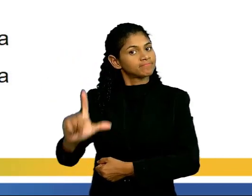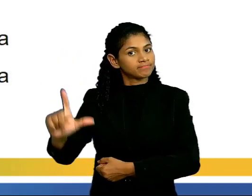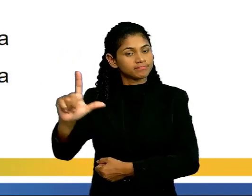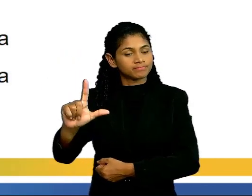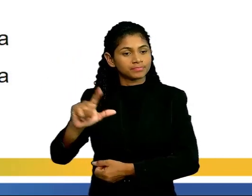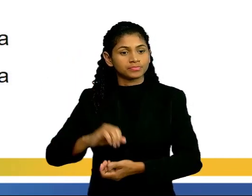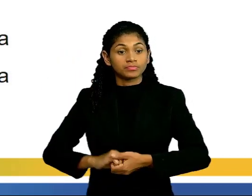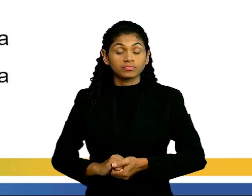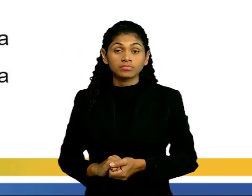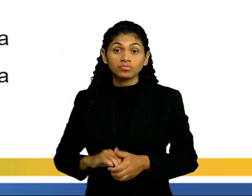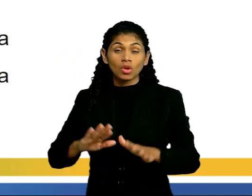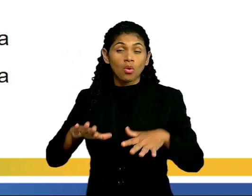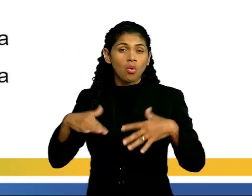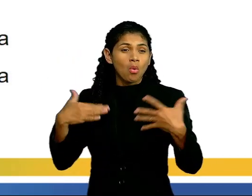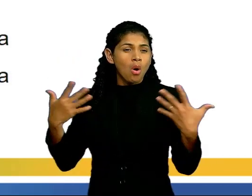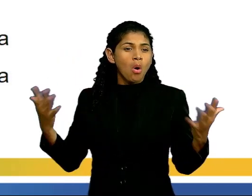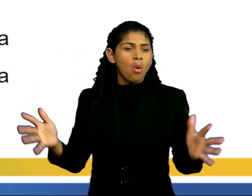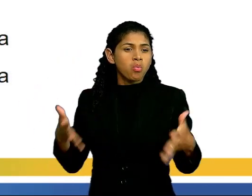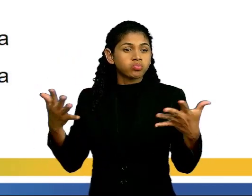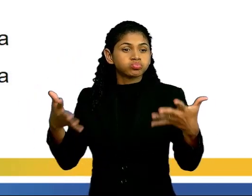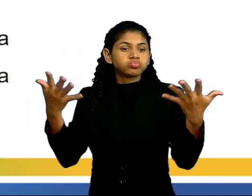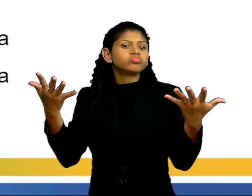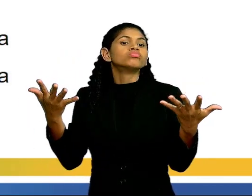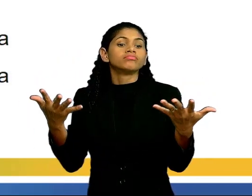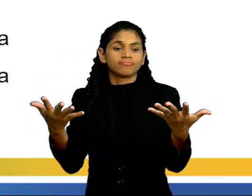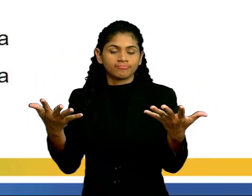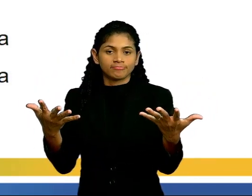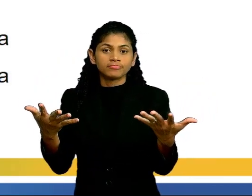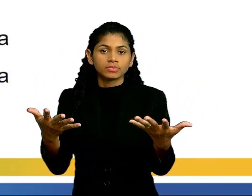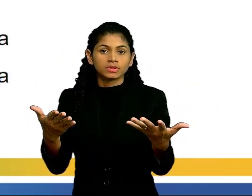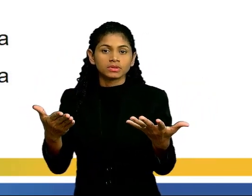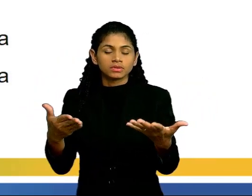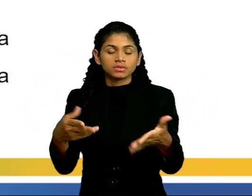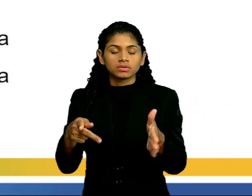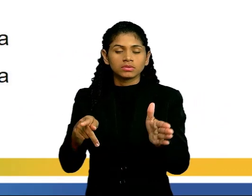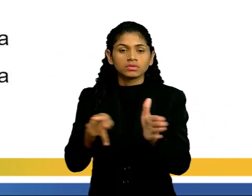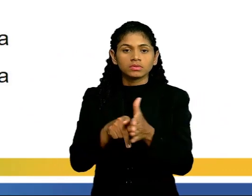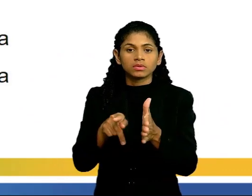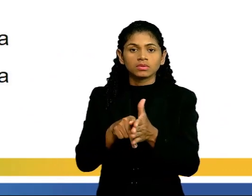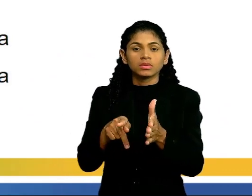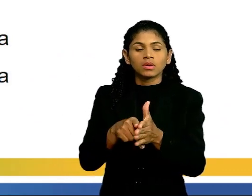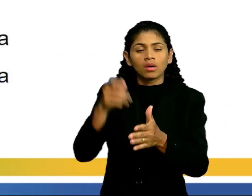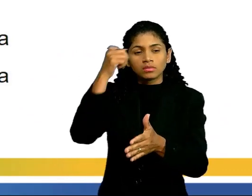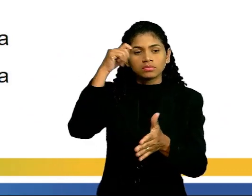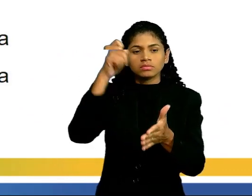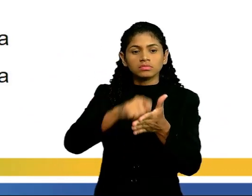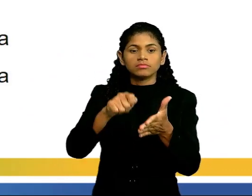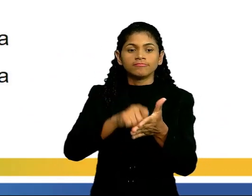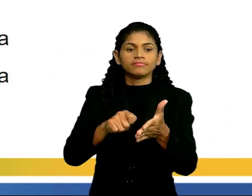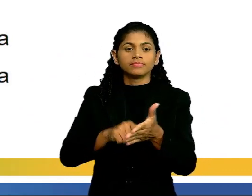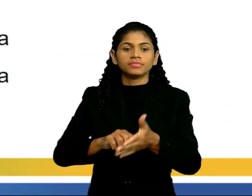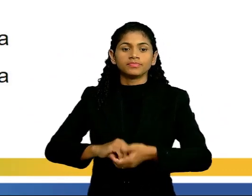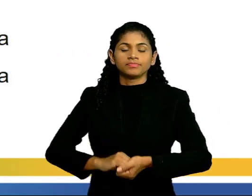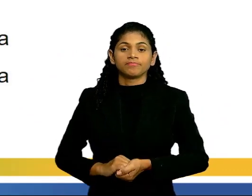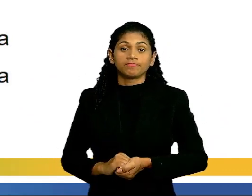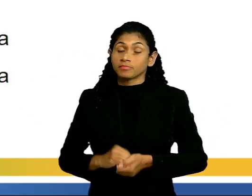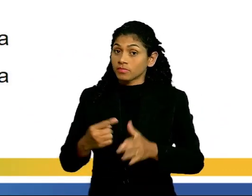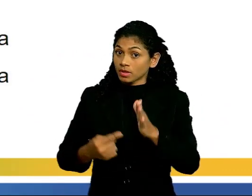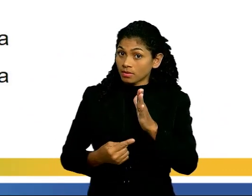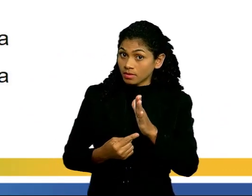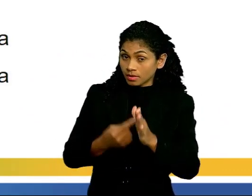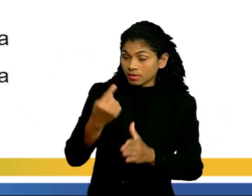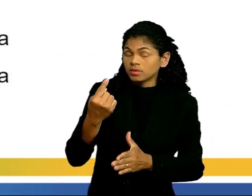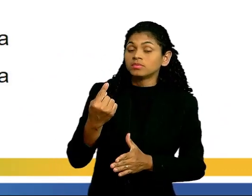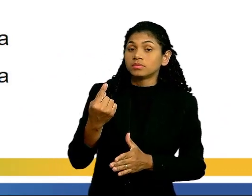Vamos lá. Qual é o sucesso da Carolina? O que é que ela traz aí que torna essa obra tão importante? Primeiro, levando